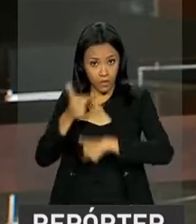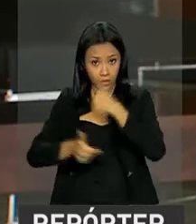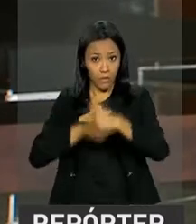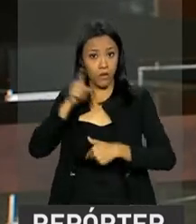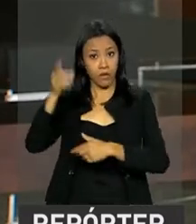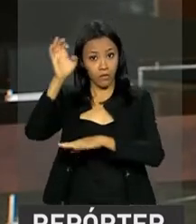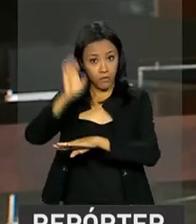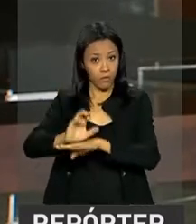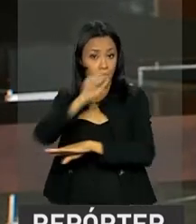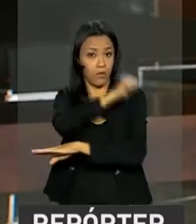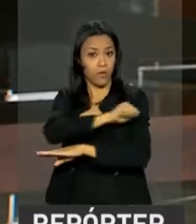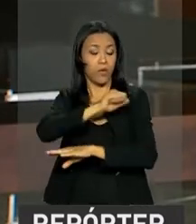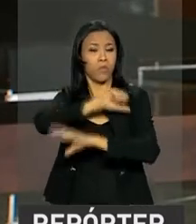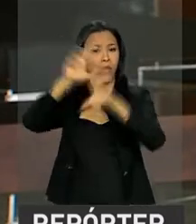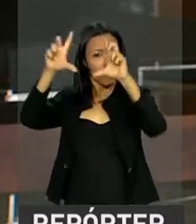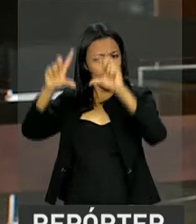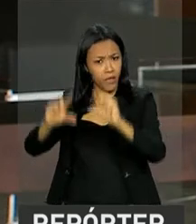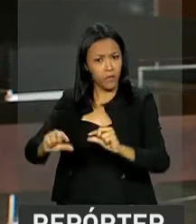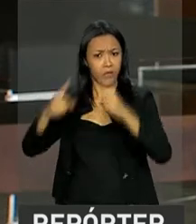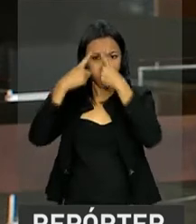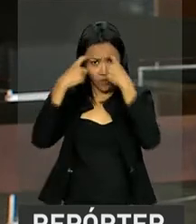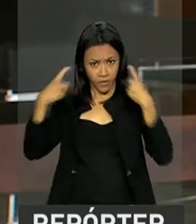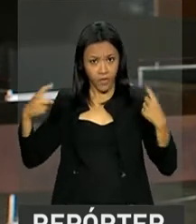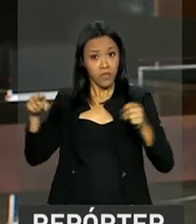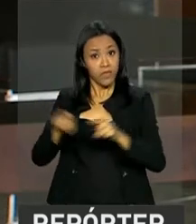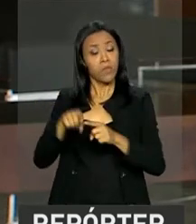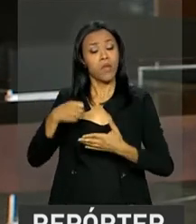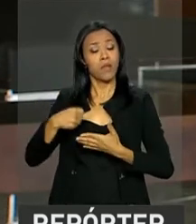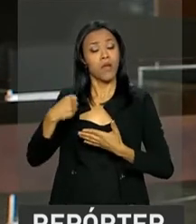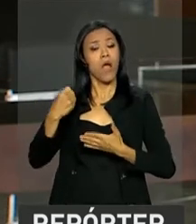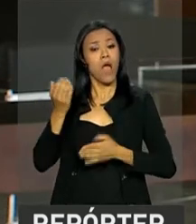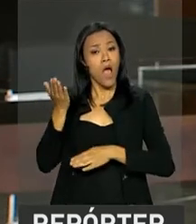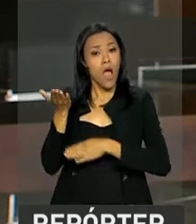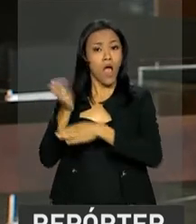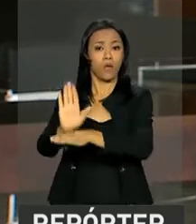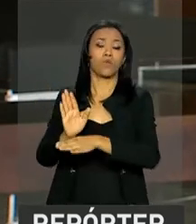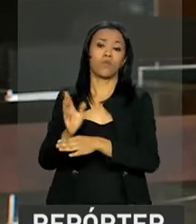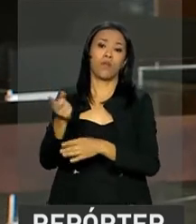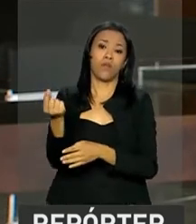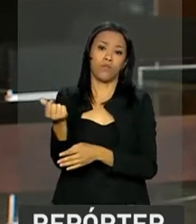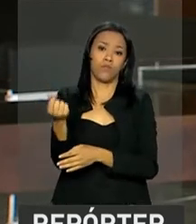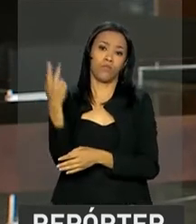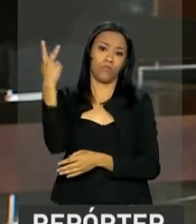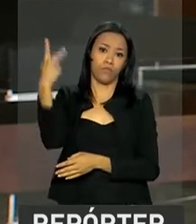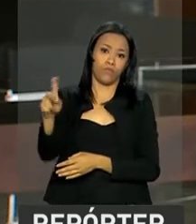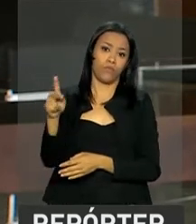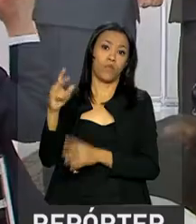para ajudar a melhorar as finanças do município. Vamos ver como foi na reportagem que a gente preparou.